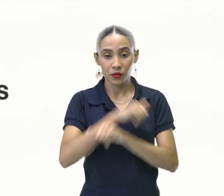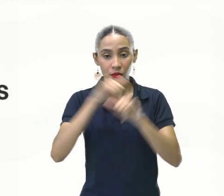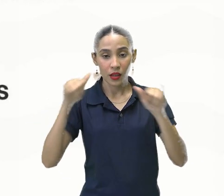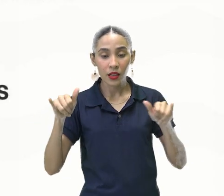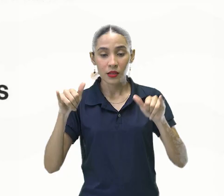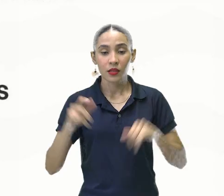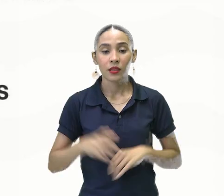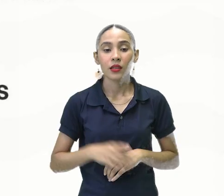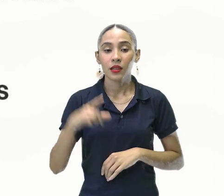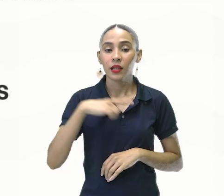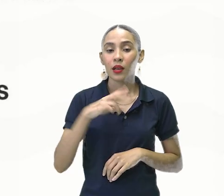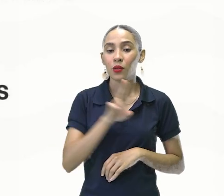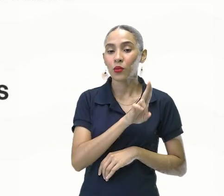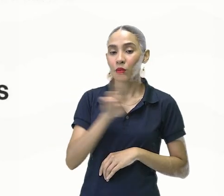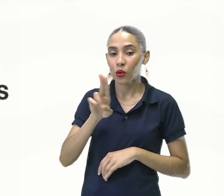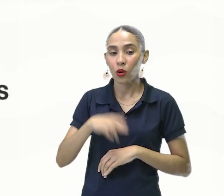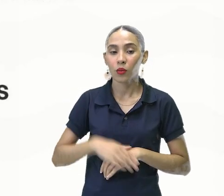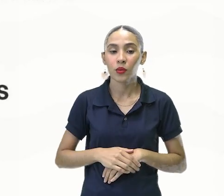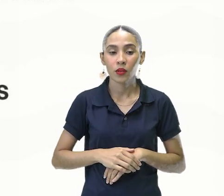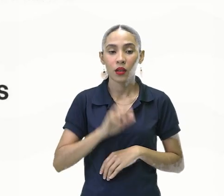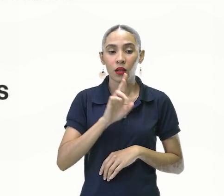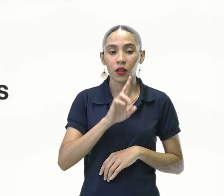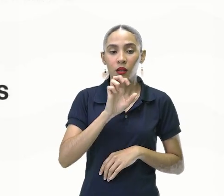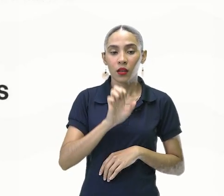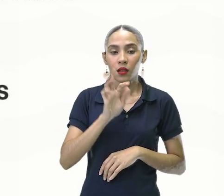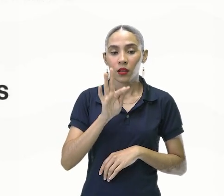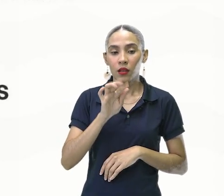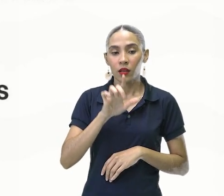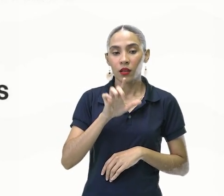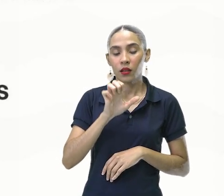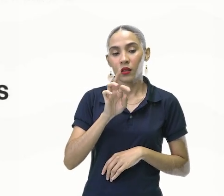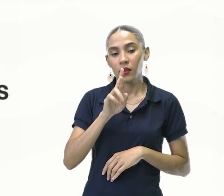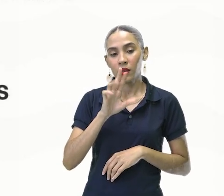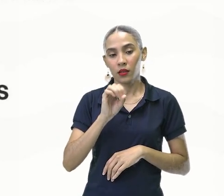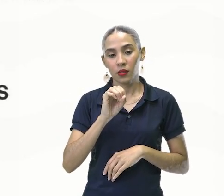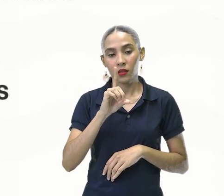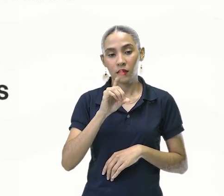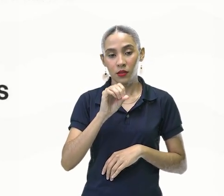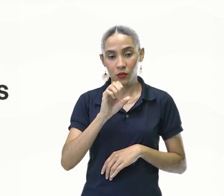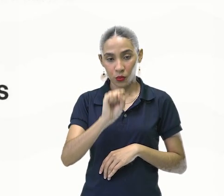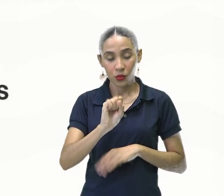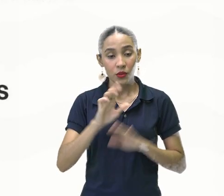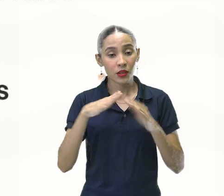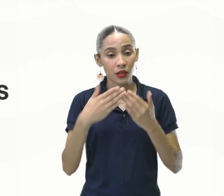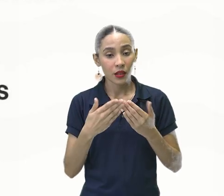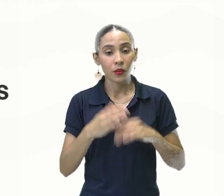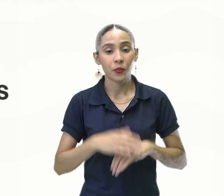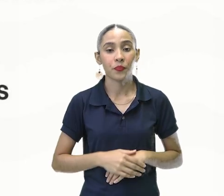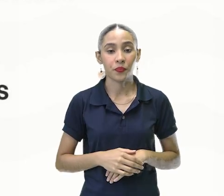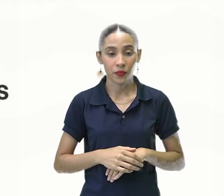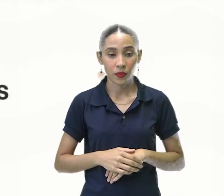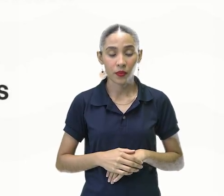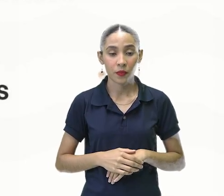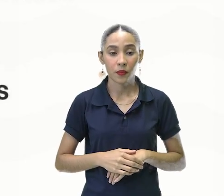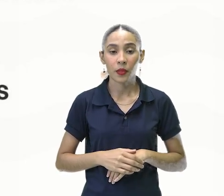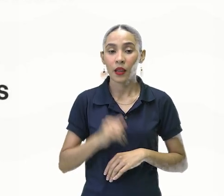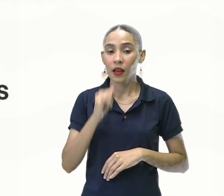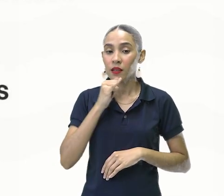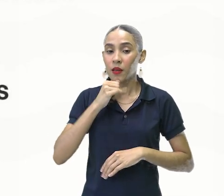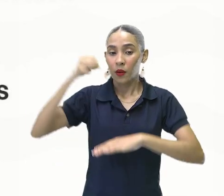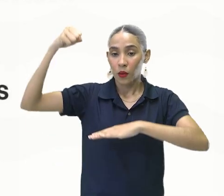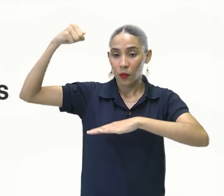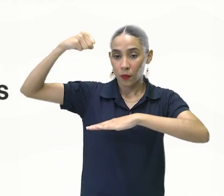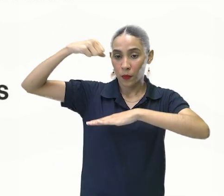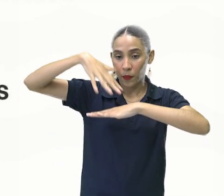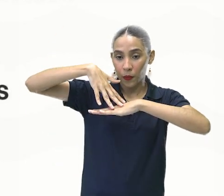de propagação são denominados raios refletidos. Olha só. Então, quando